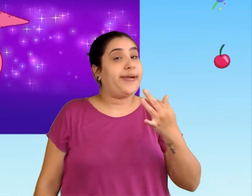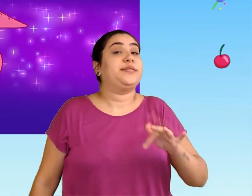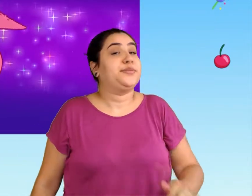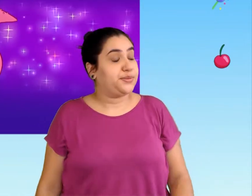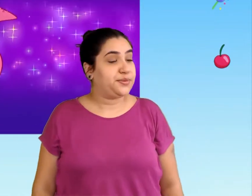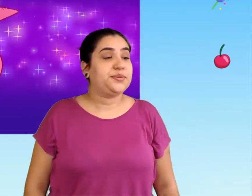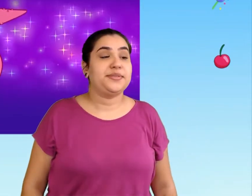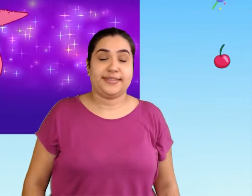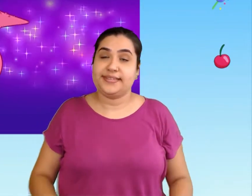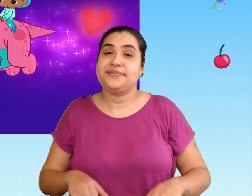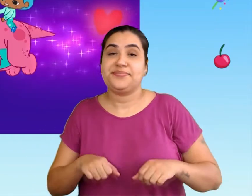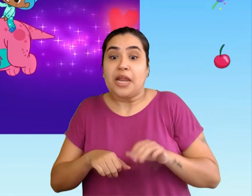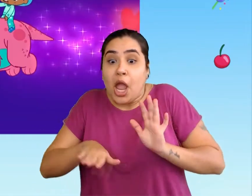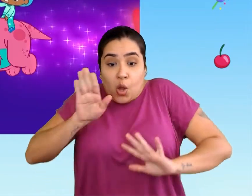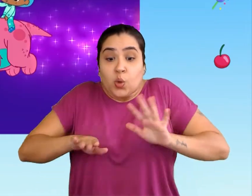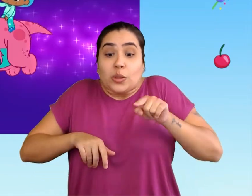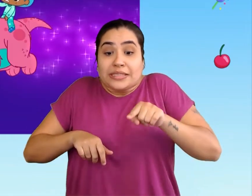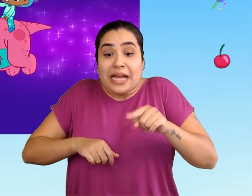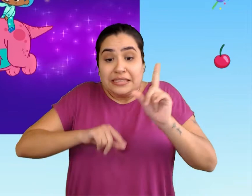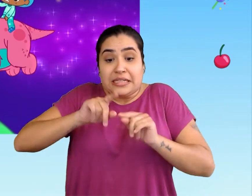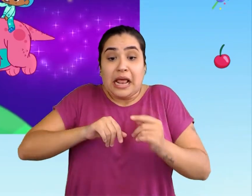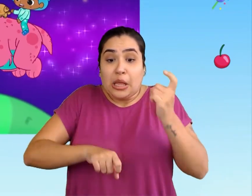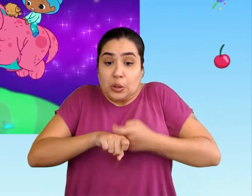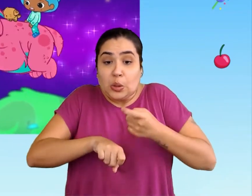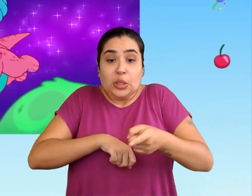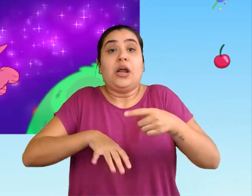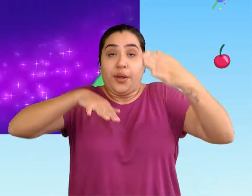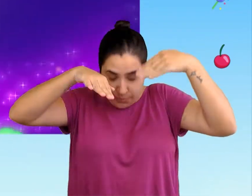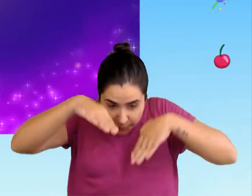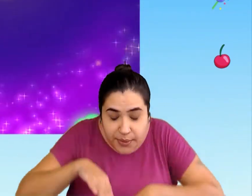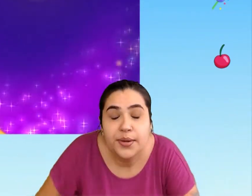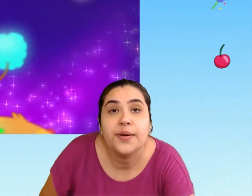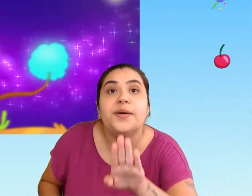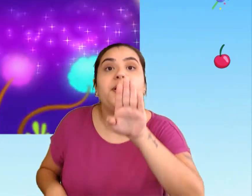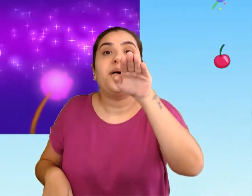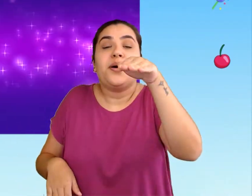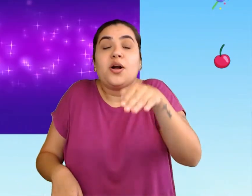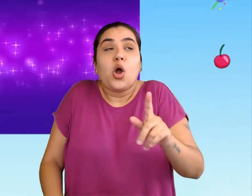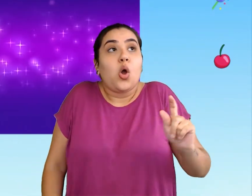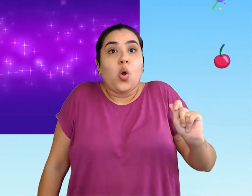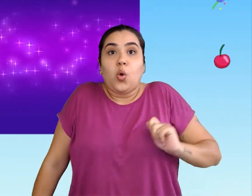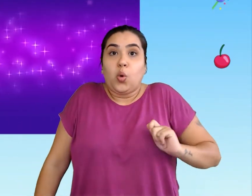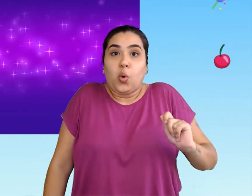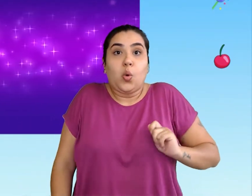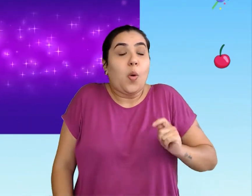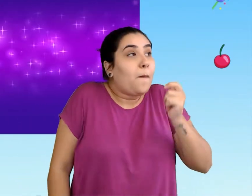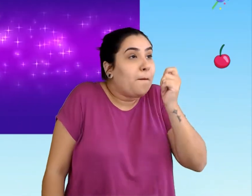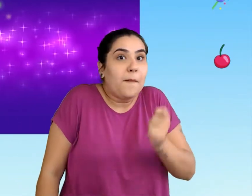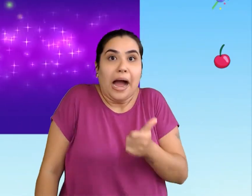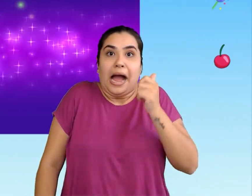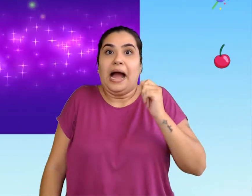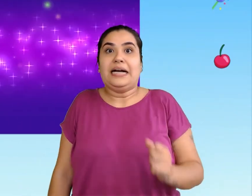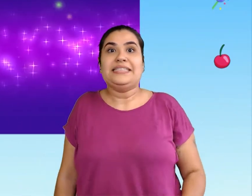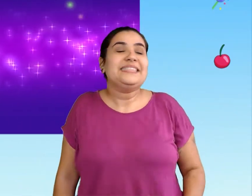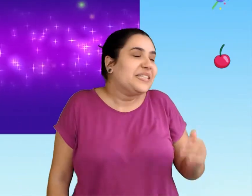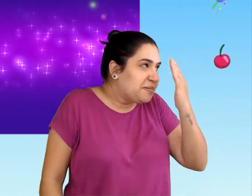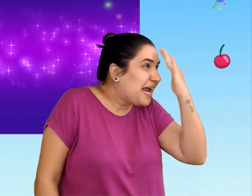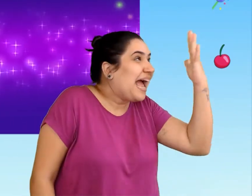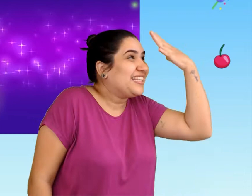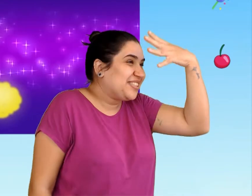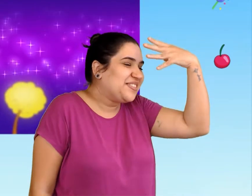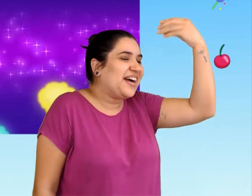machucado muito. Ah, cuidado, uma estrela de caramelo. Ufa, essa foi por pouco.